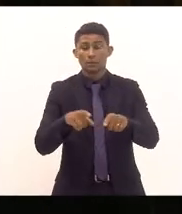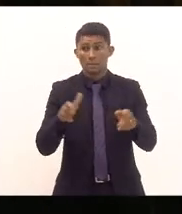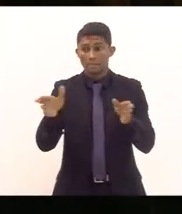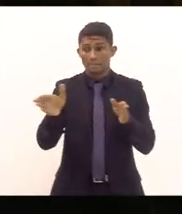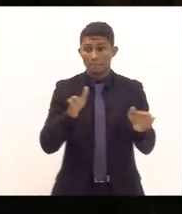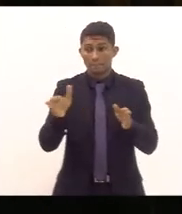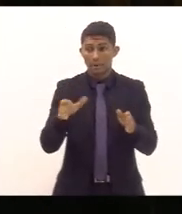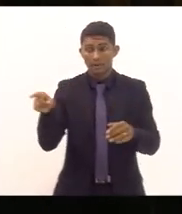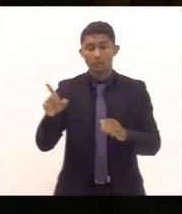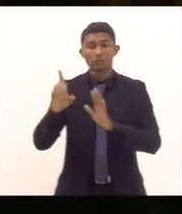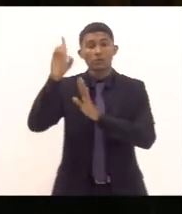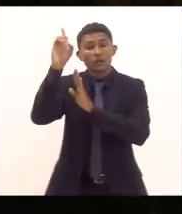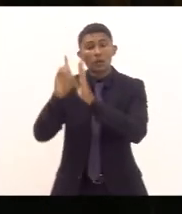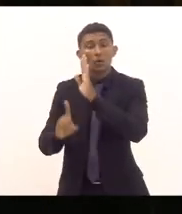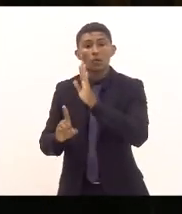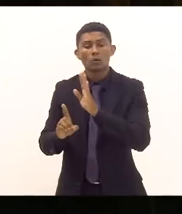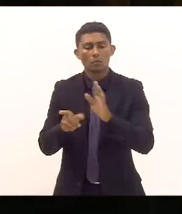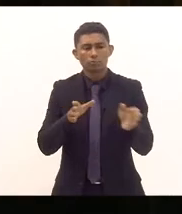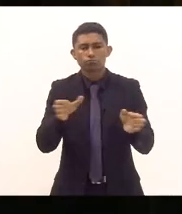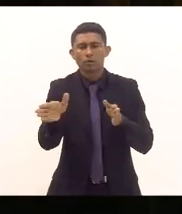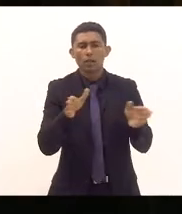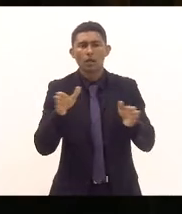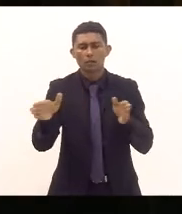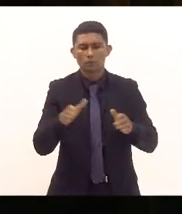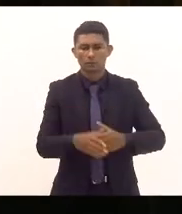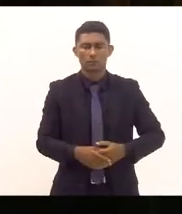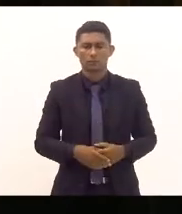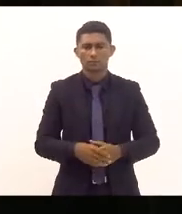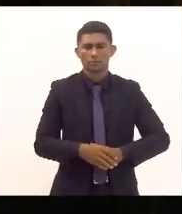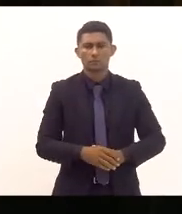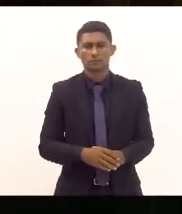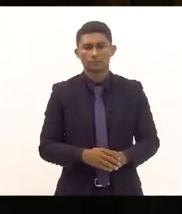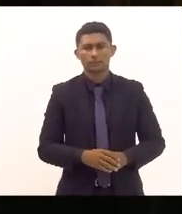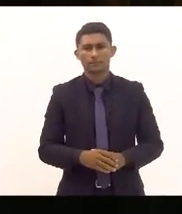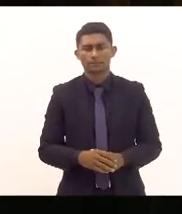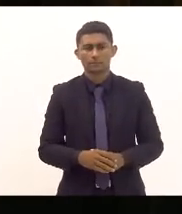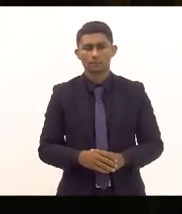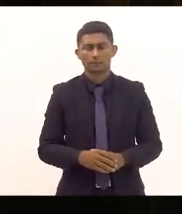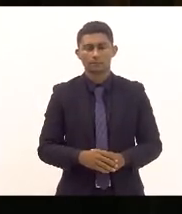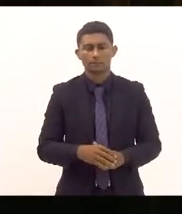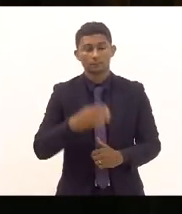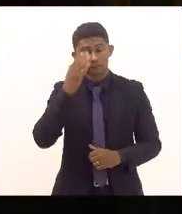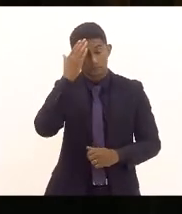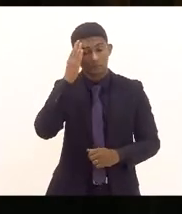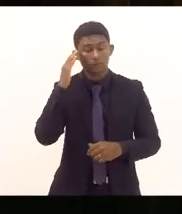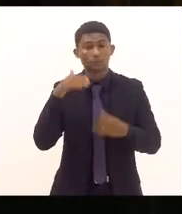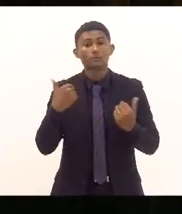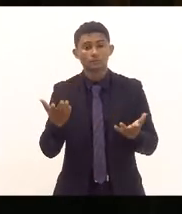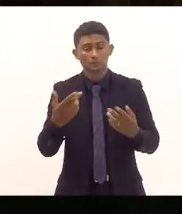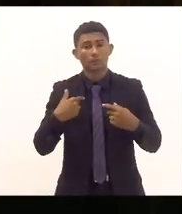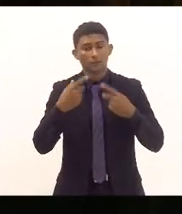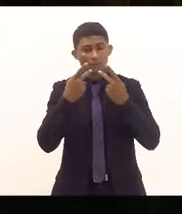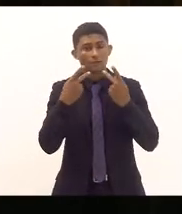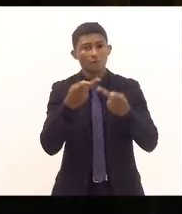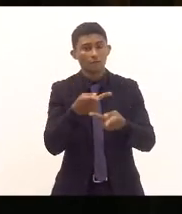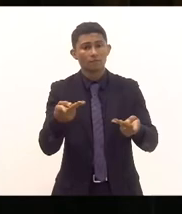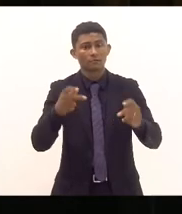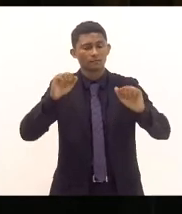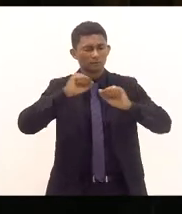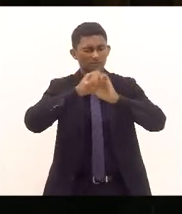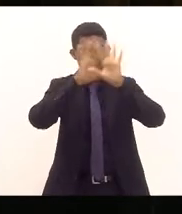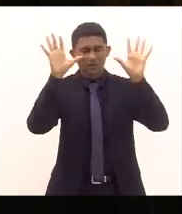mandato destes diretores Oi e aí eu quero deixar muito claro